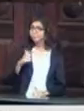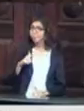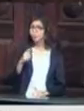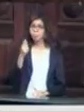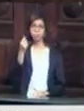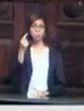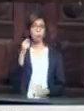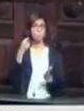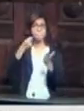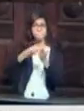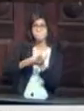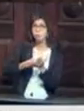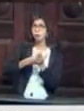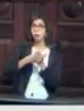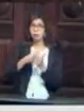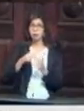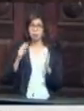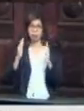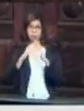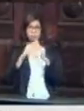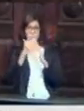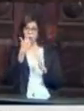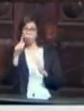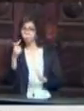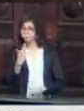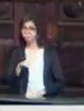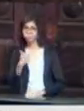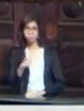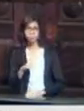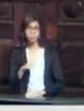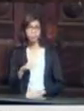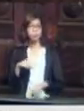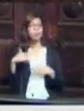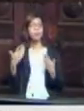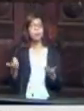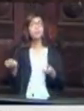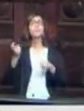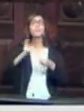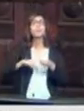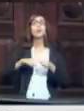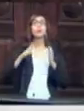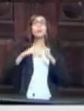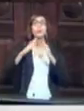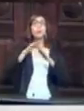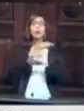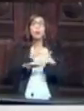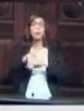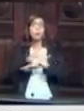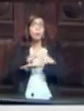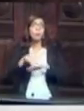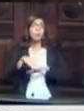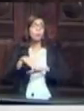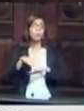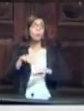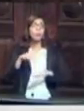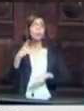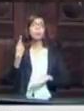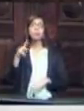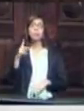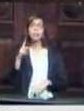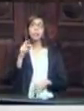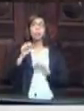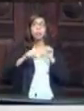dinheiro para pagar um outro aluguel, e aí vão para as ruas, vão virar exatamente fazer parte